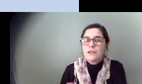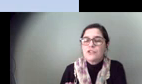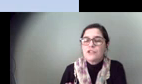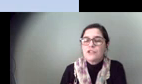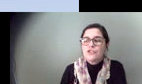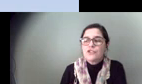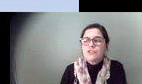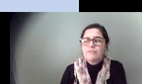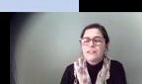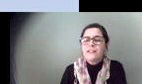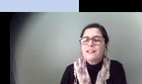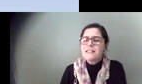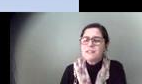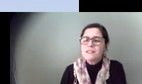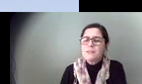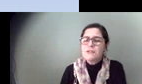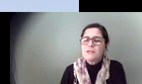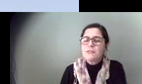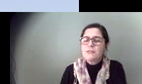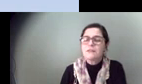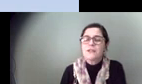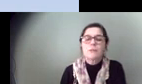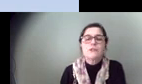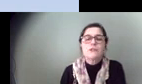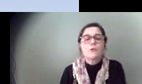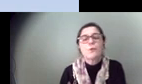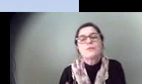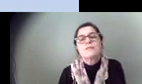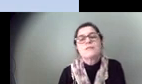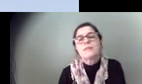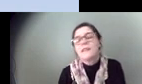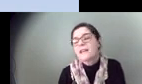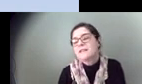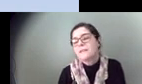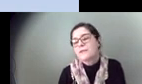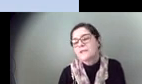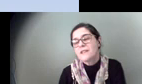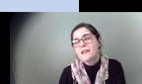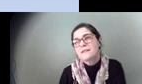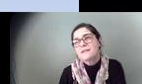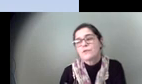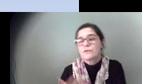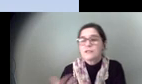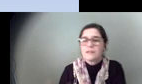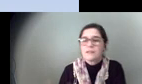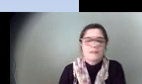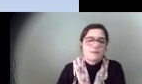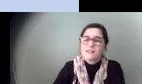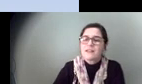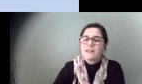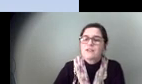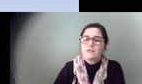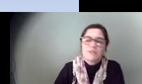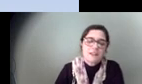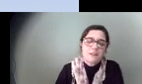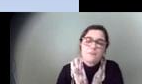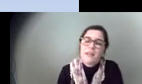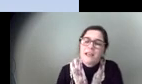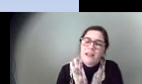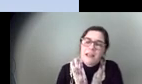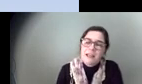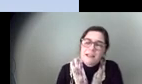uma energia de inquietação nas pessoas. Então, de repente, eu conto uma experiência para vocês, se vocês, né, estão cansados de me